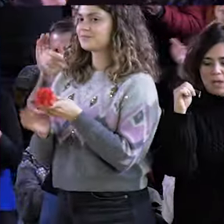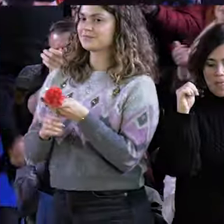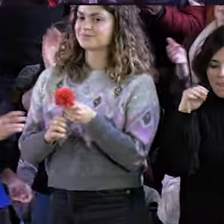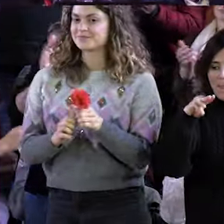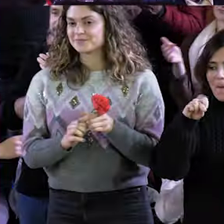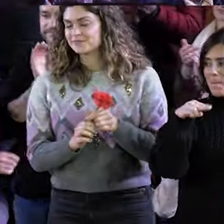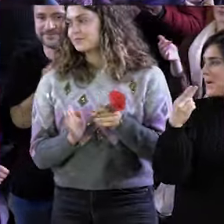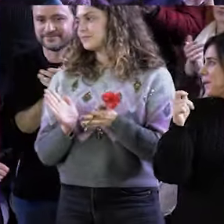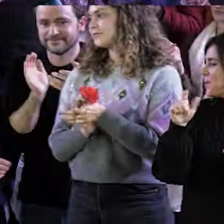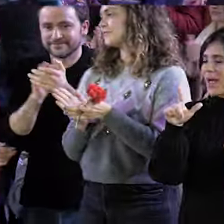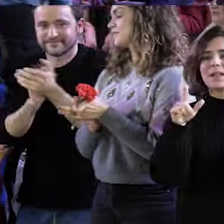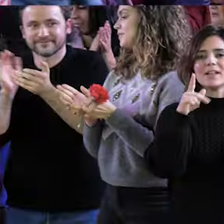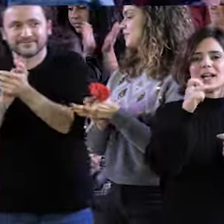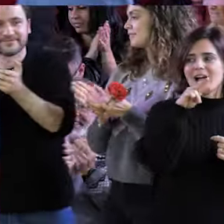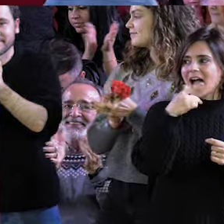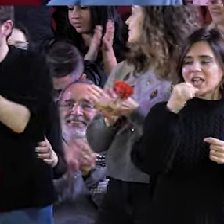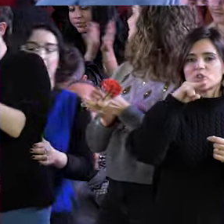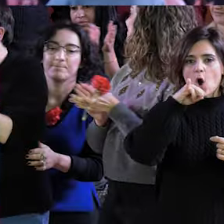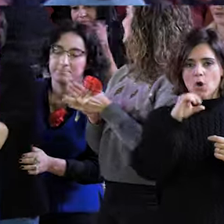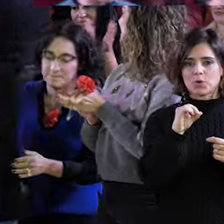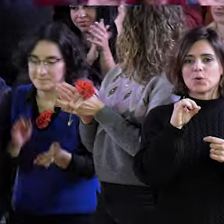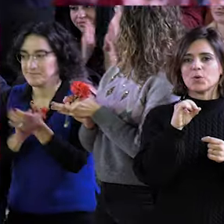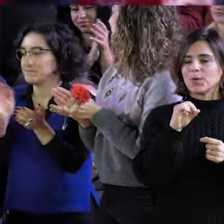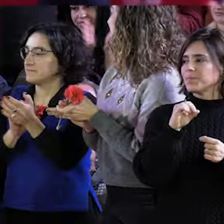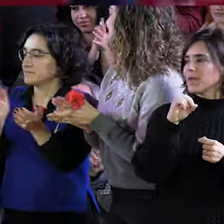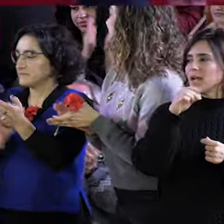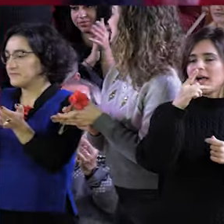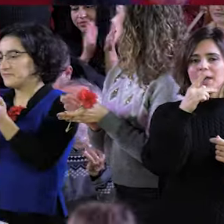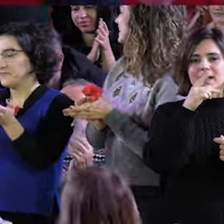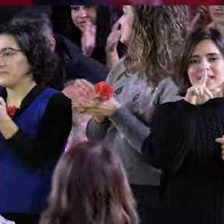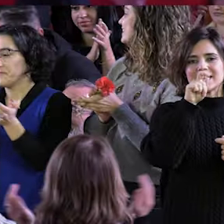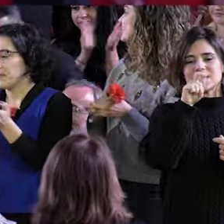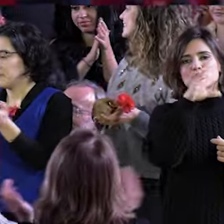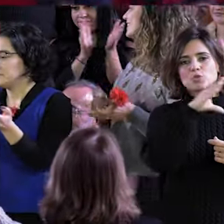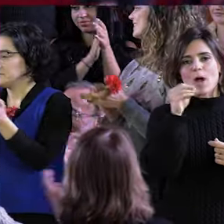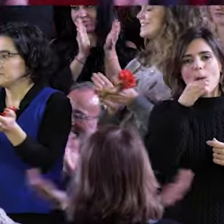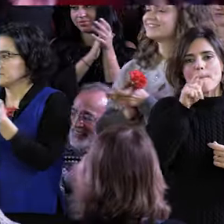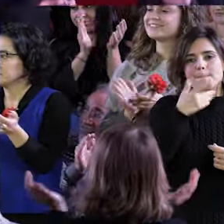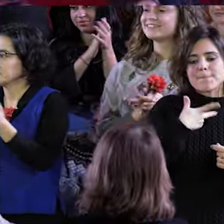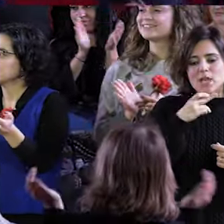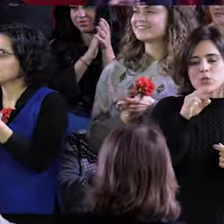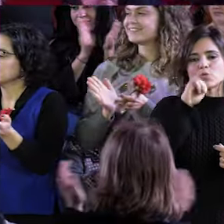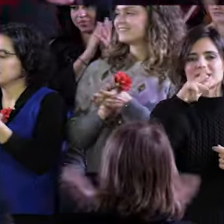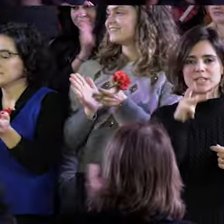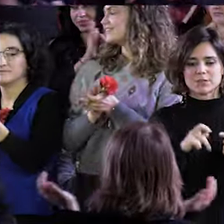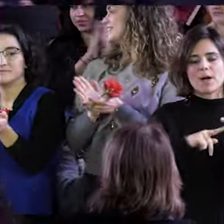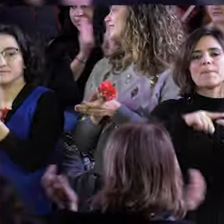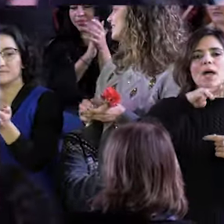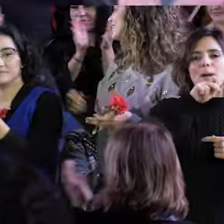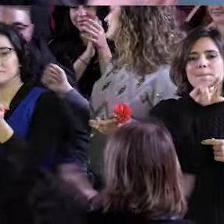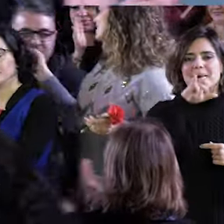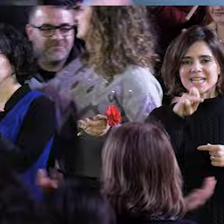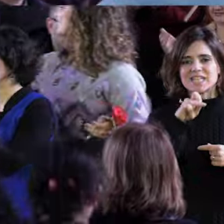Silva, o António Soares, a Nádia Leal, o João Pedro Silva, a Marilis